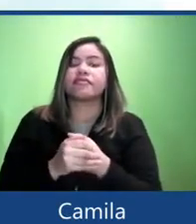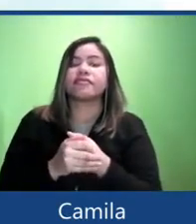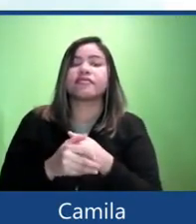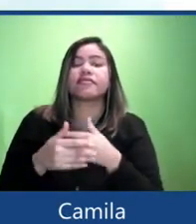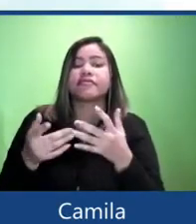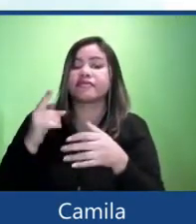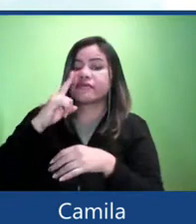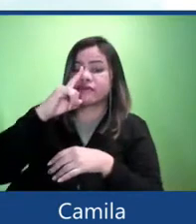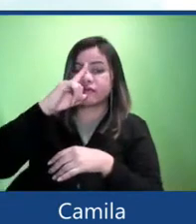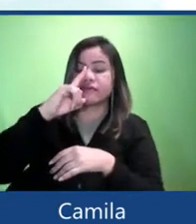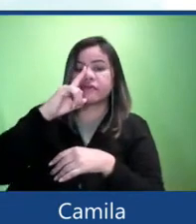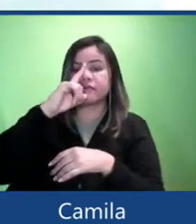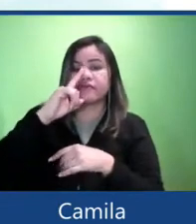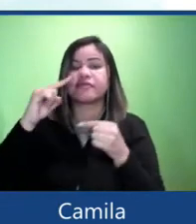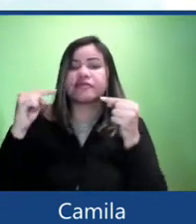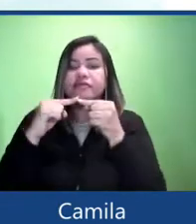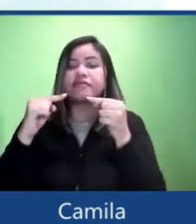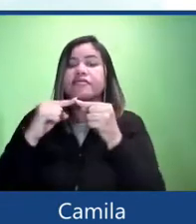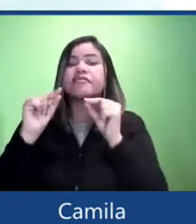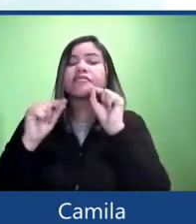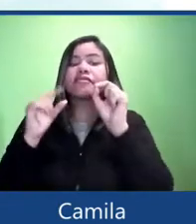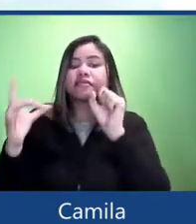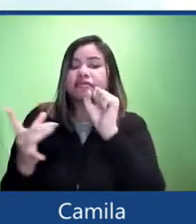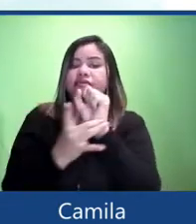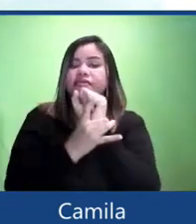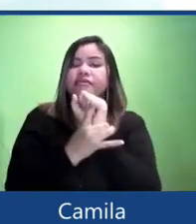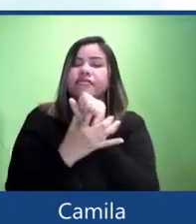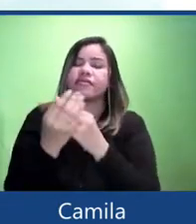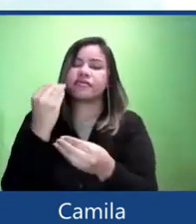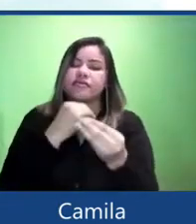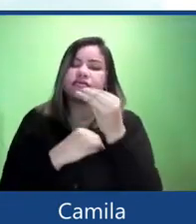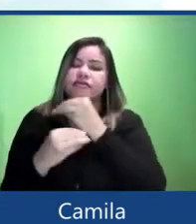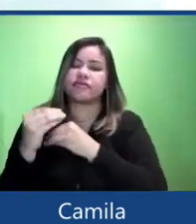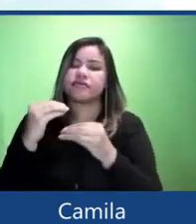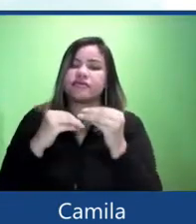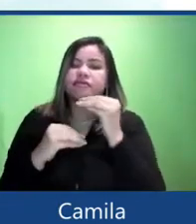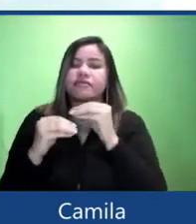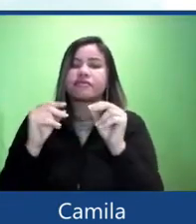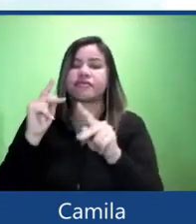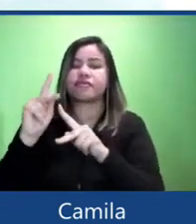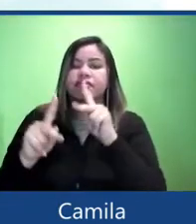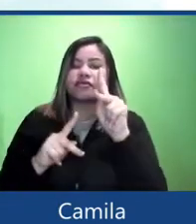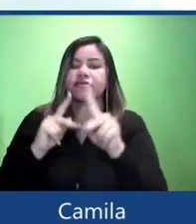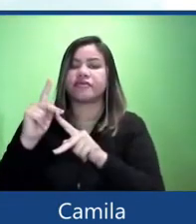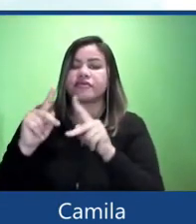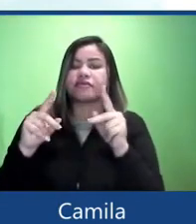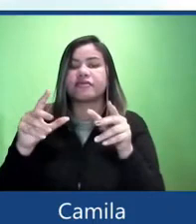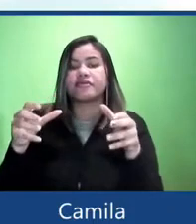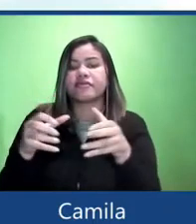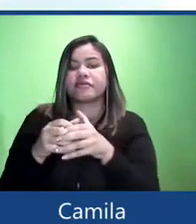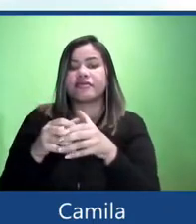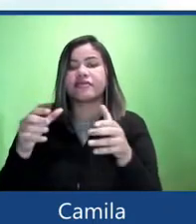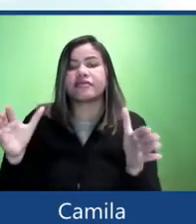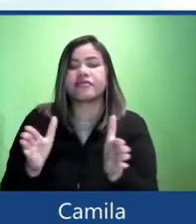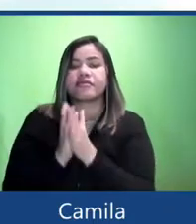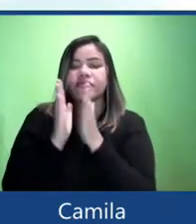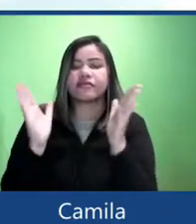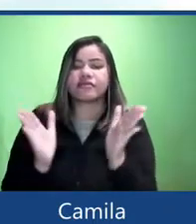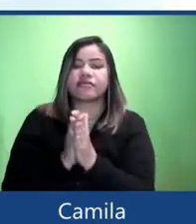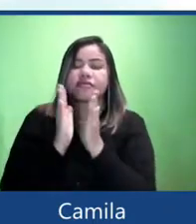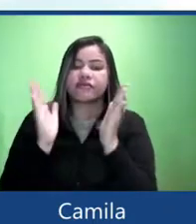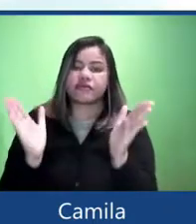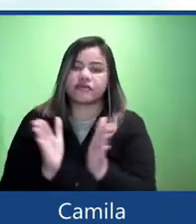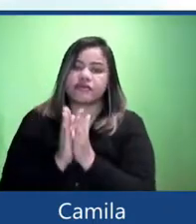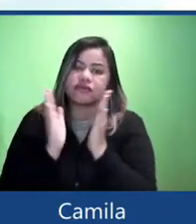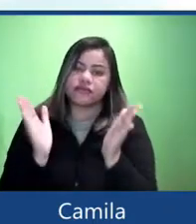risco, então, a segurança alimentar, principalmente das populações em situação de vulnerabilidade econômica, que,